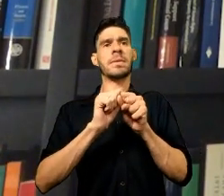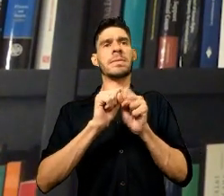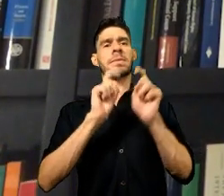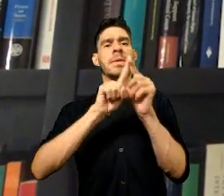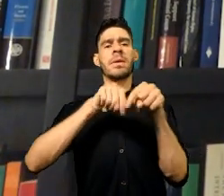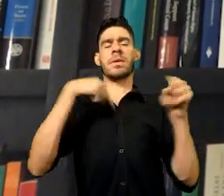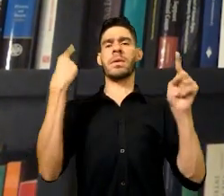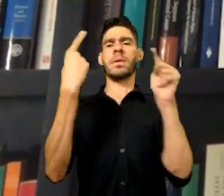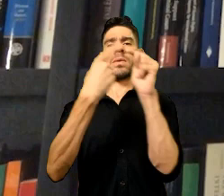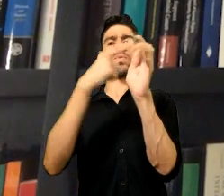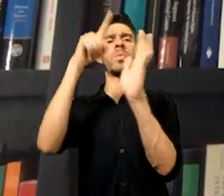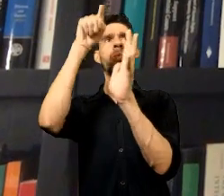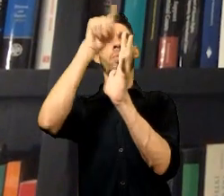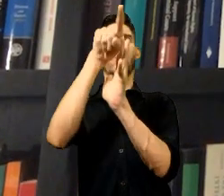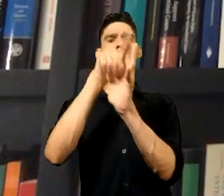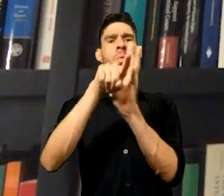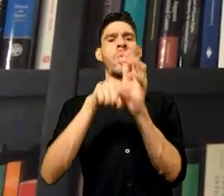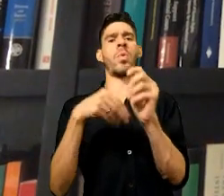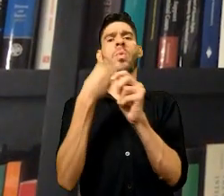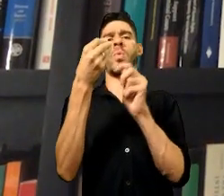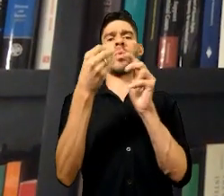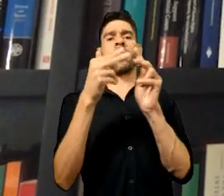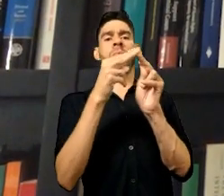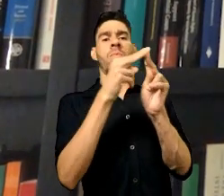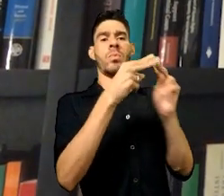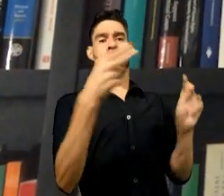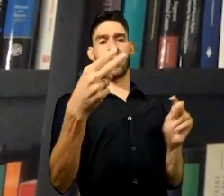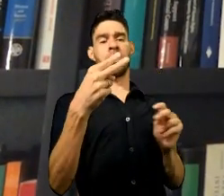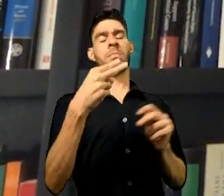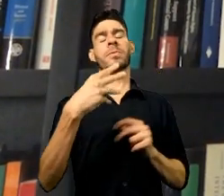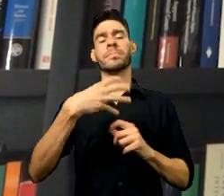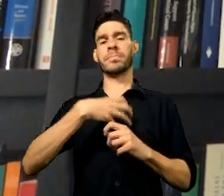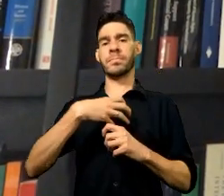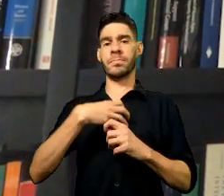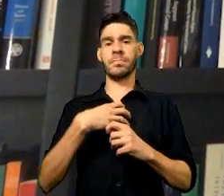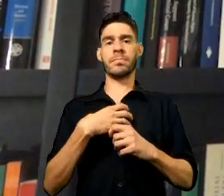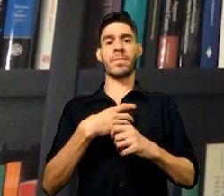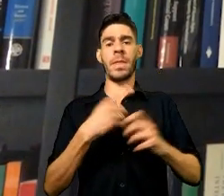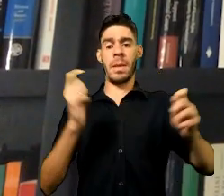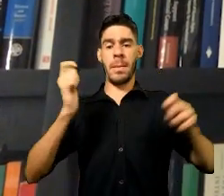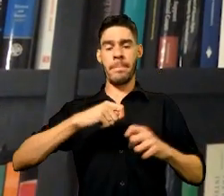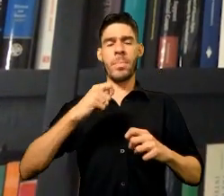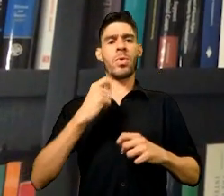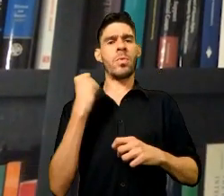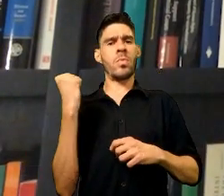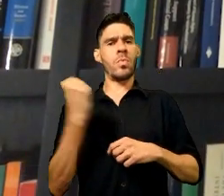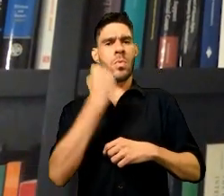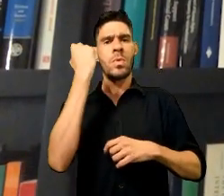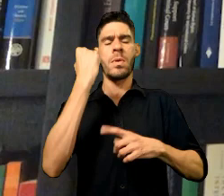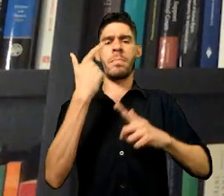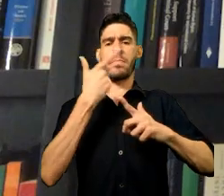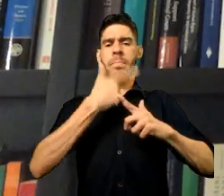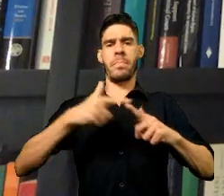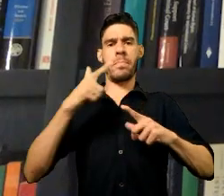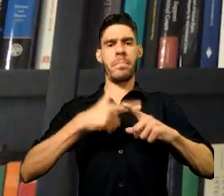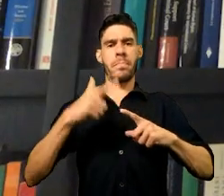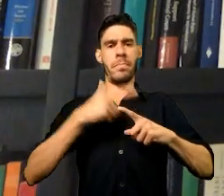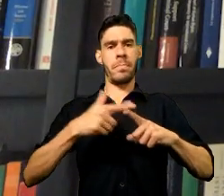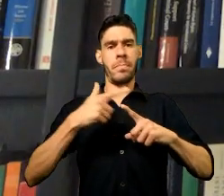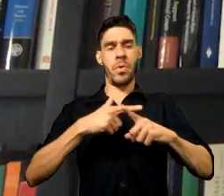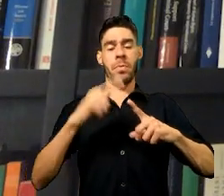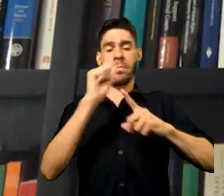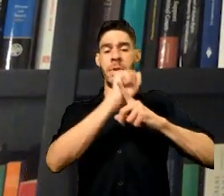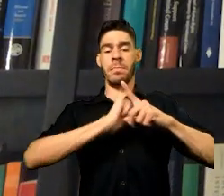do interrogatório por videoconferência, no caso e na hipótese de grave questão